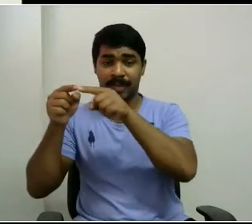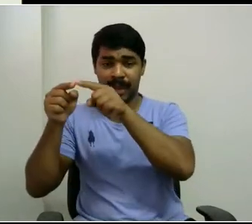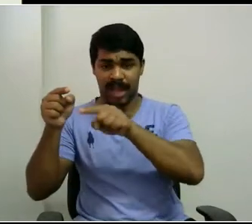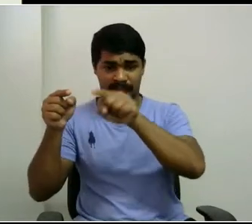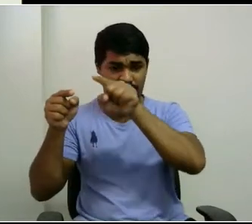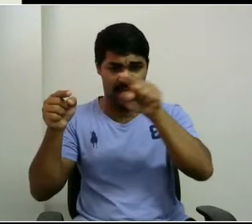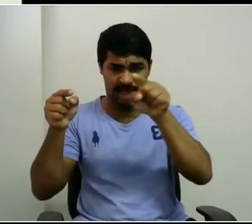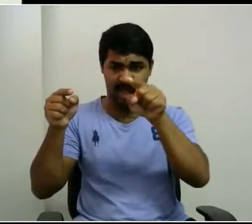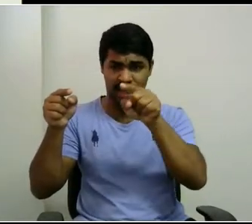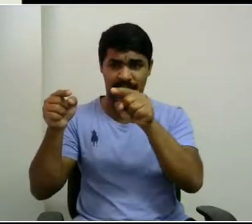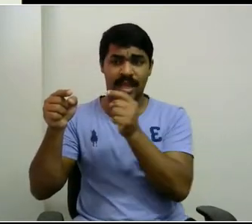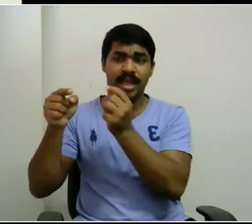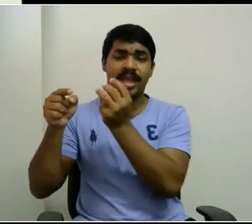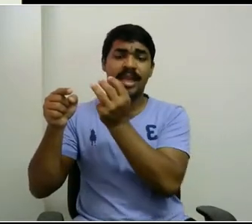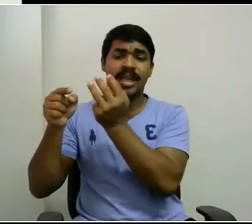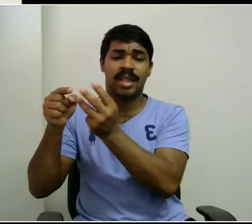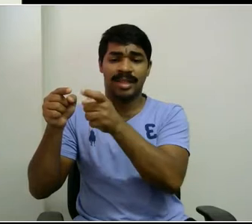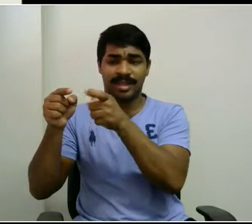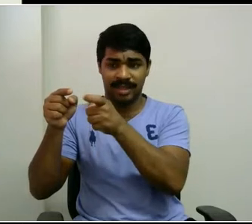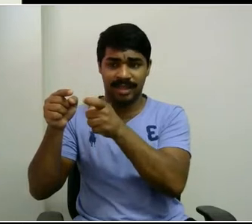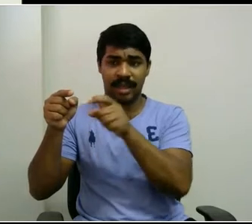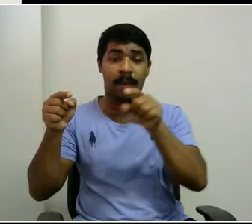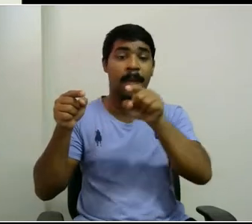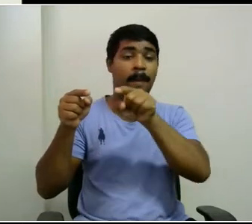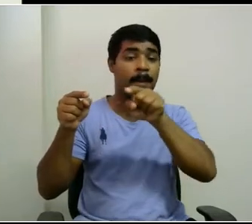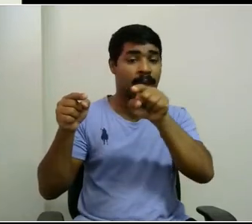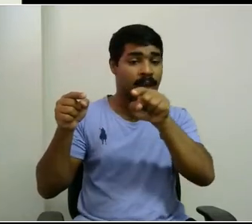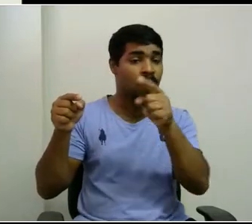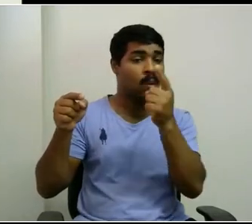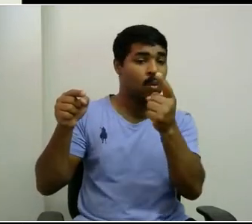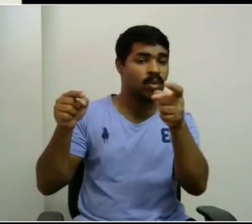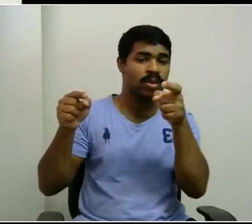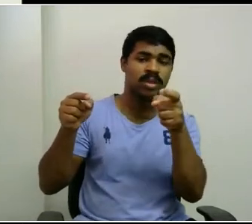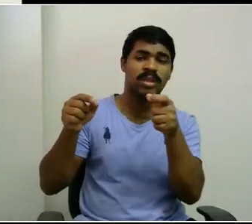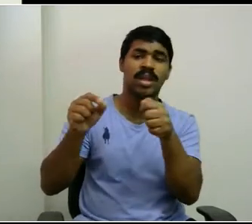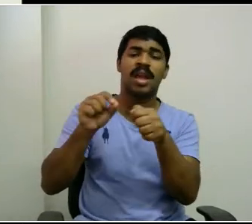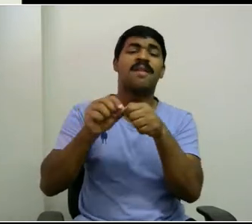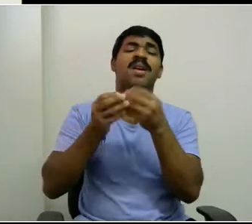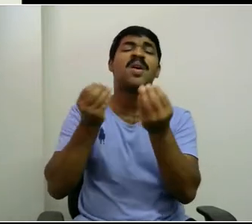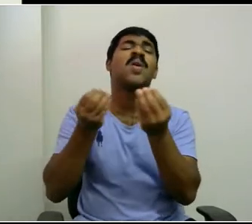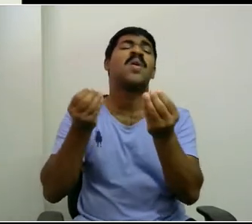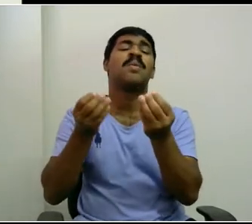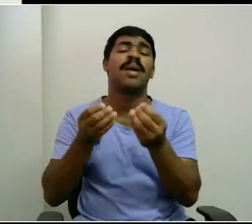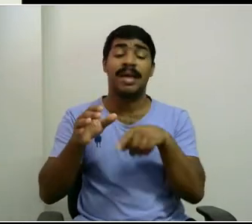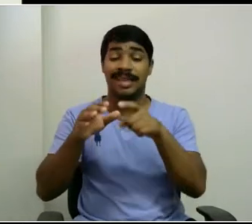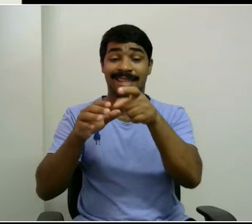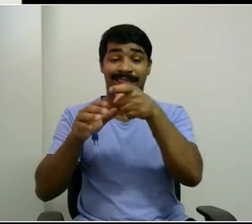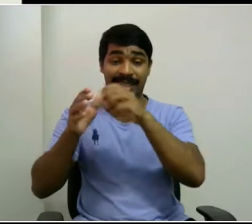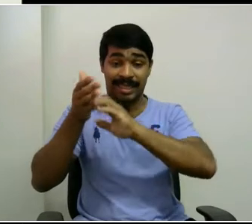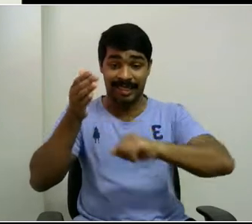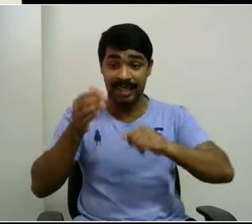que você está deixando o x em evidência, né? Ó, se eu apagar o x, vai ficar quem? Vai ficar raiz de